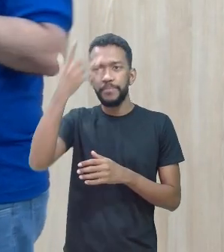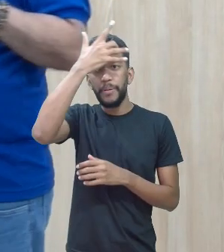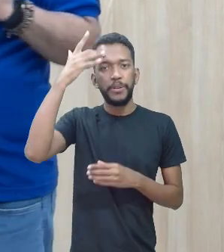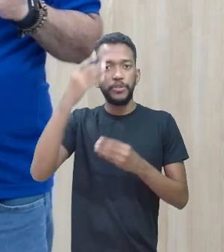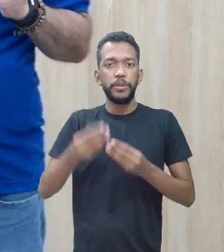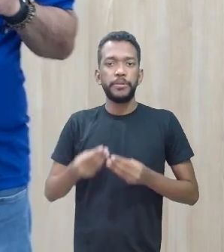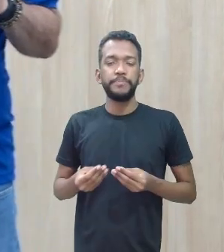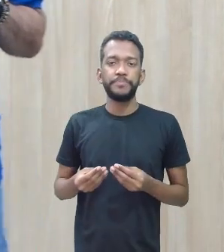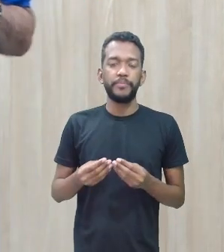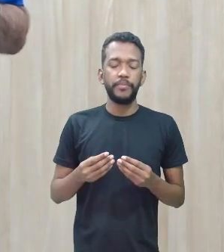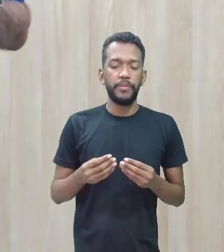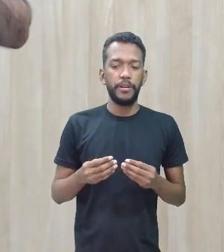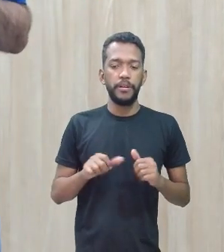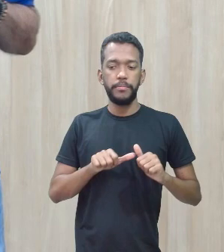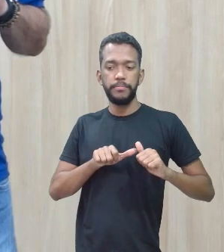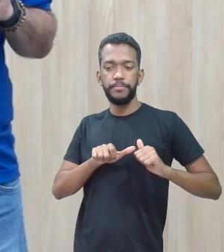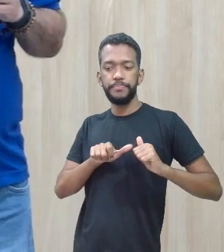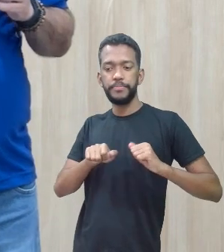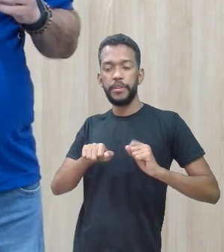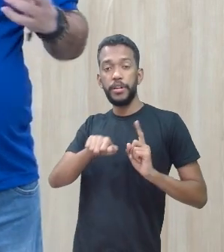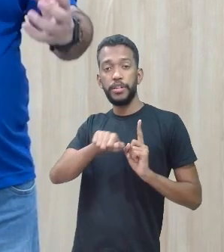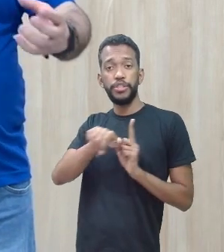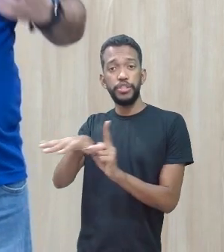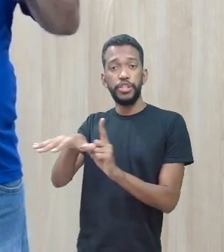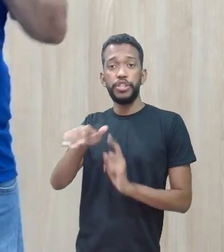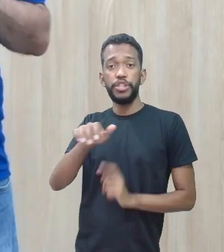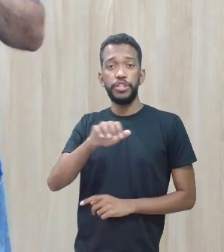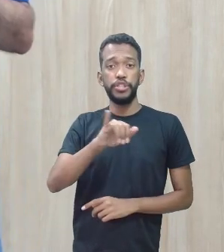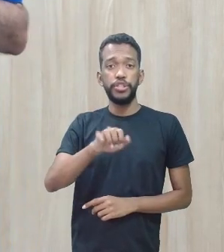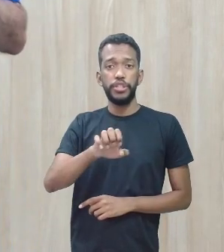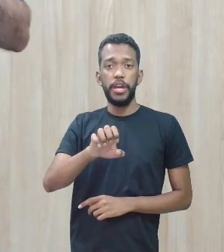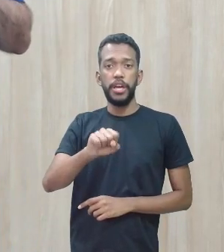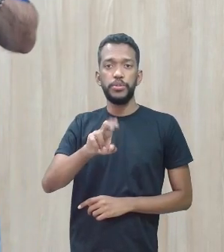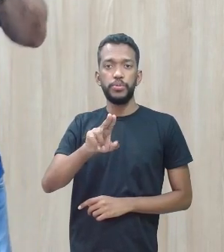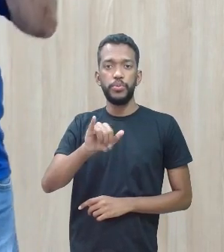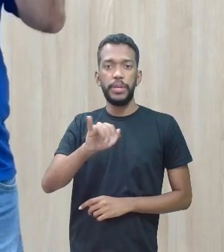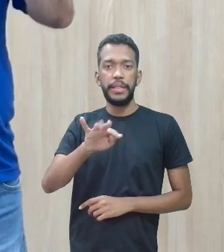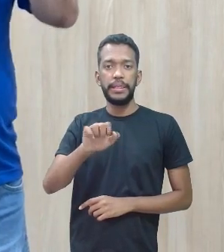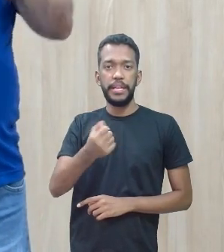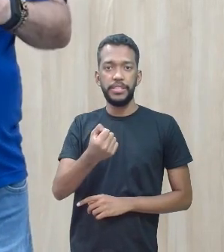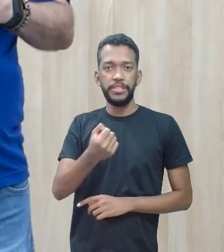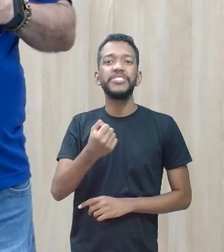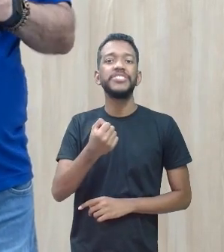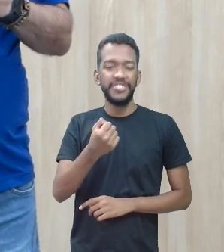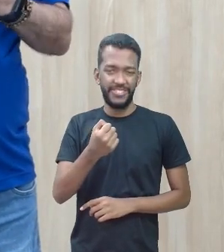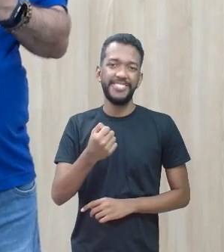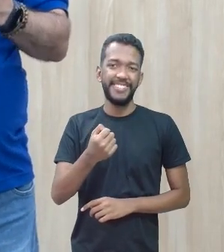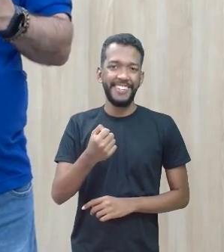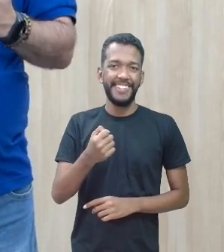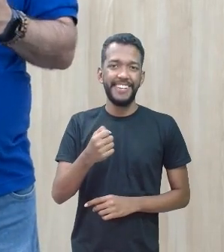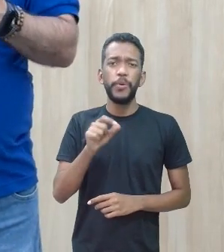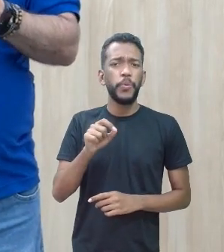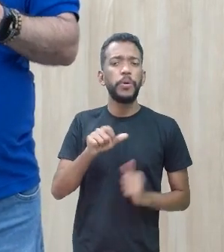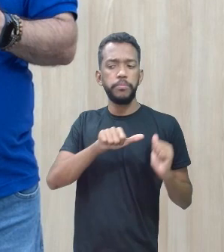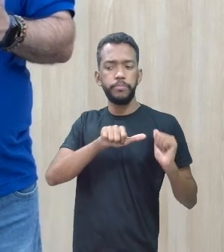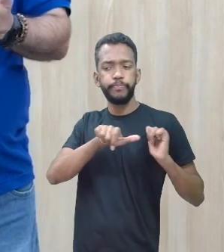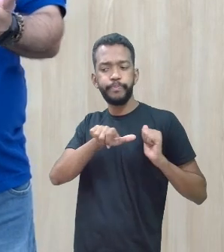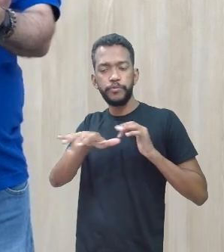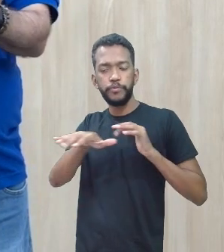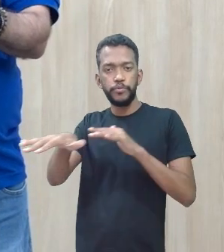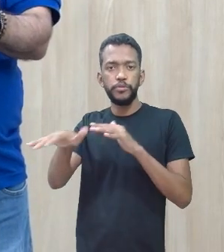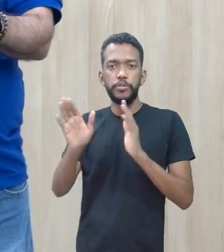jesuítas, quando os portugueses vieram para cá, os jesuítas vieram para juntamente, né, tentando